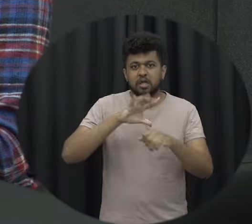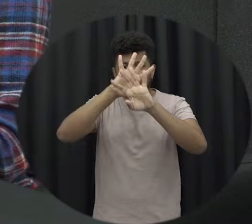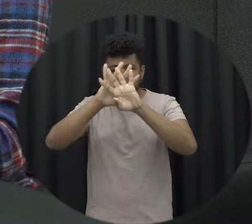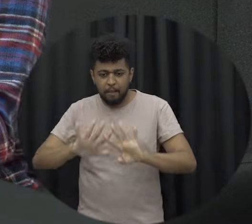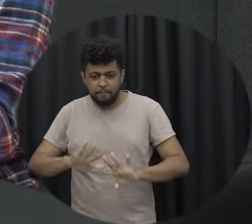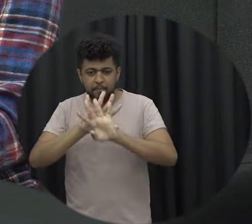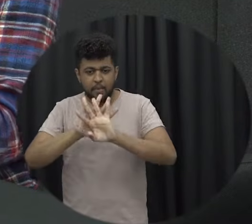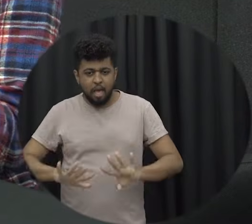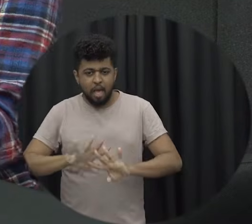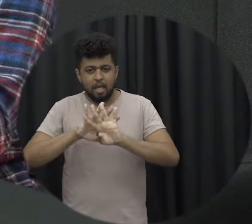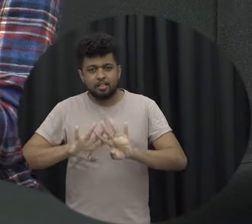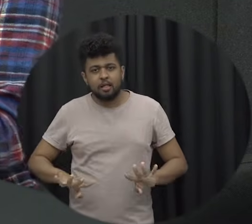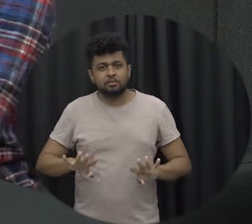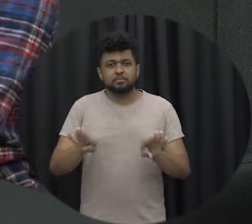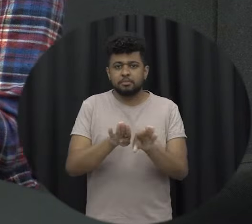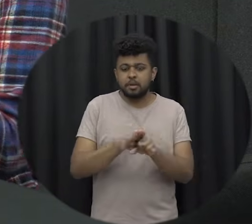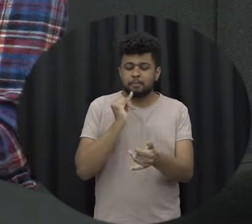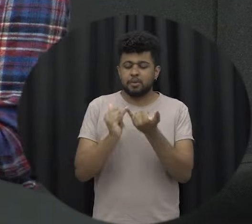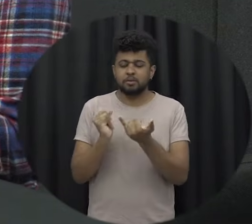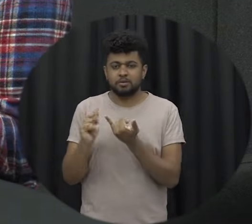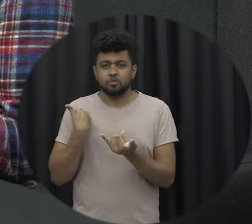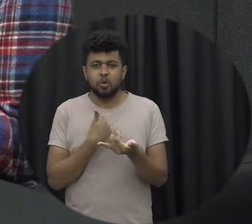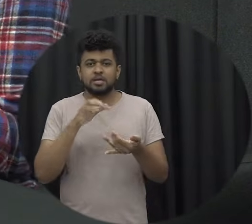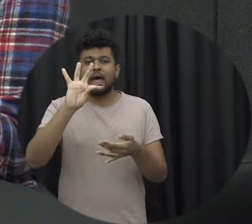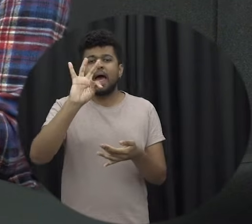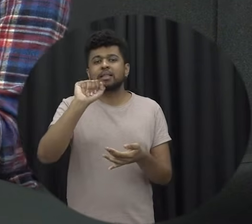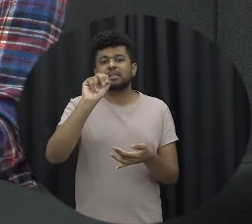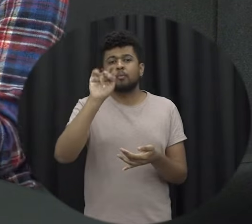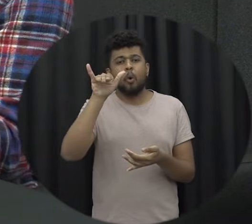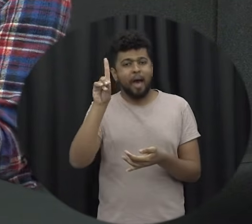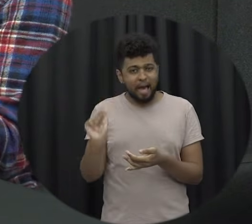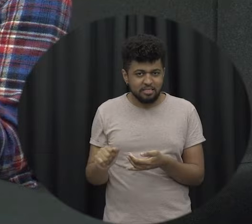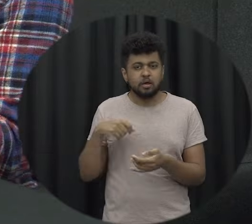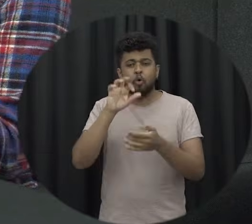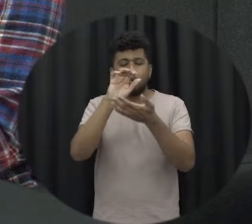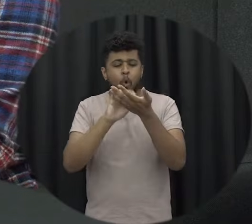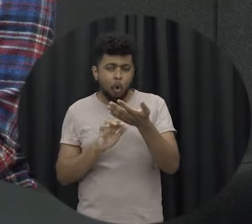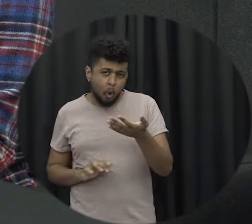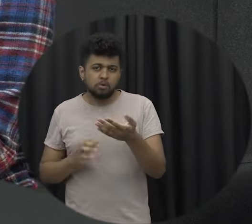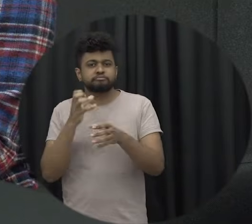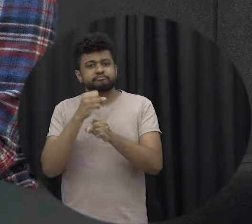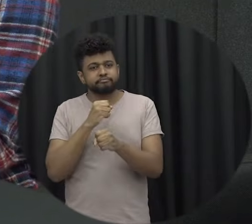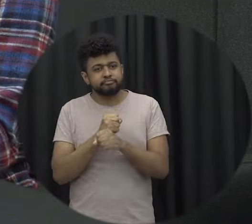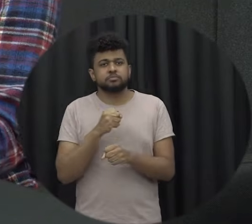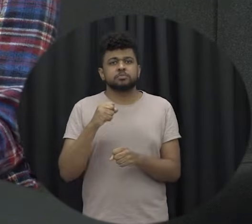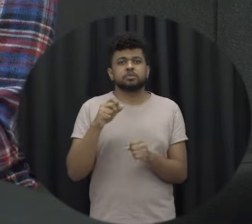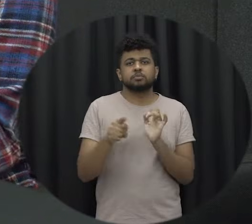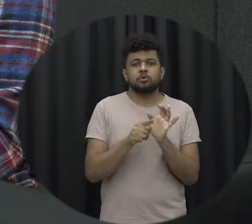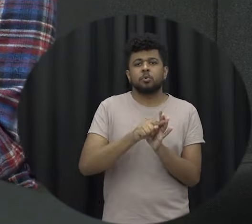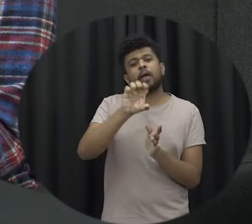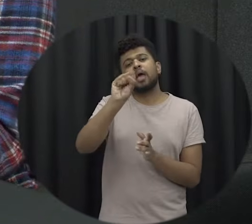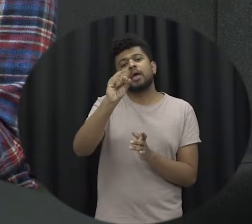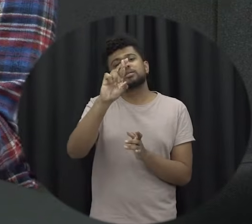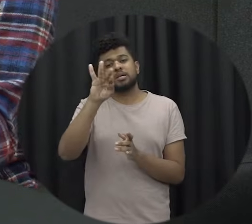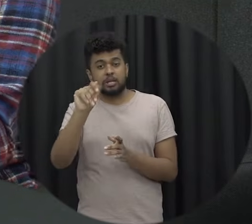as nossas tabuadas, tabelas de contas que eles que os escribas aprendiam nas escolas ali de